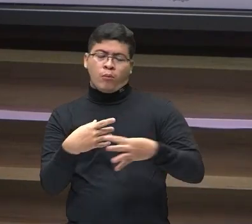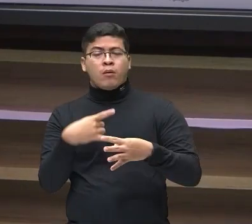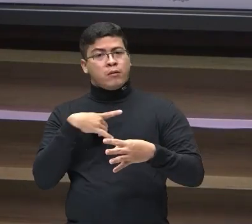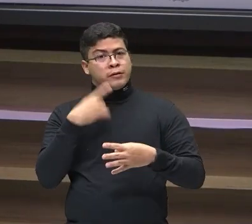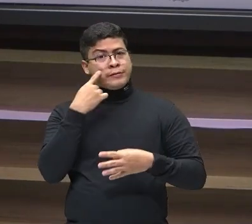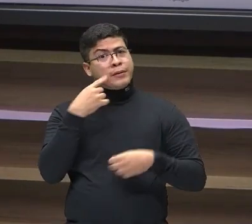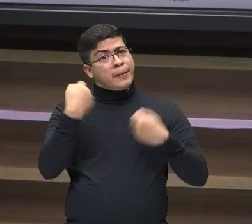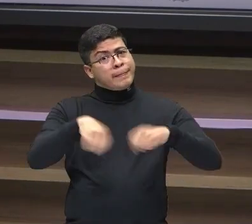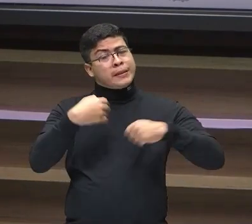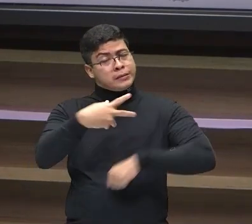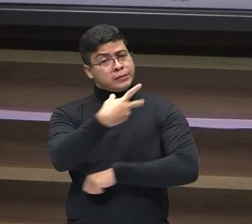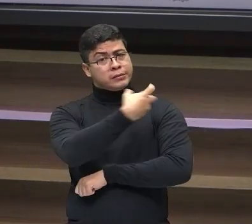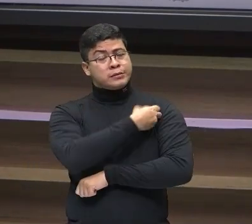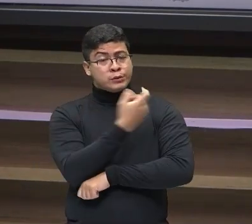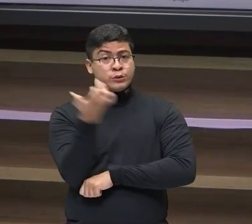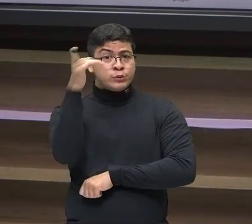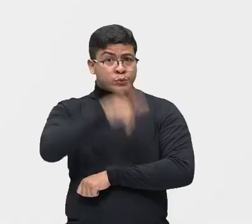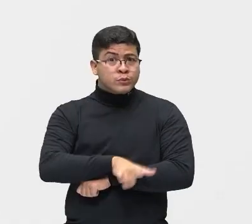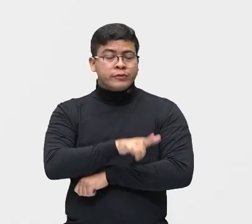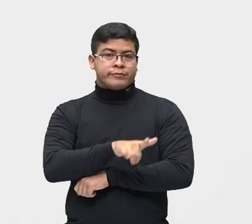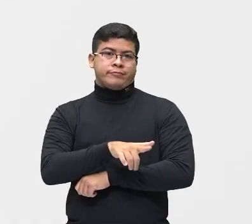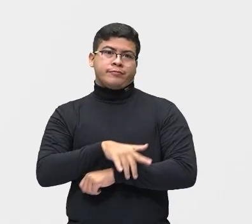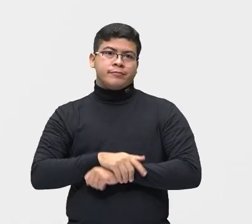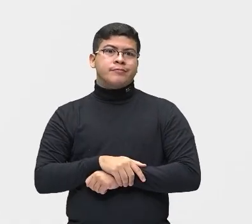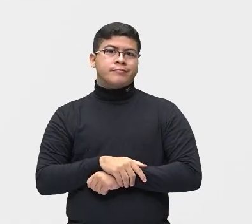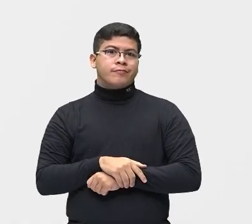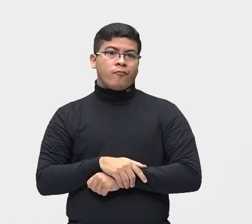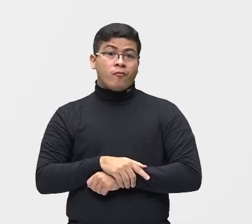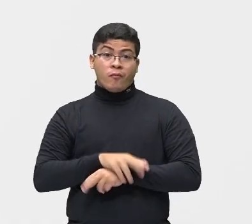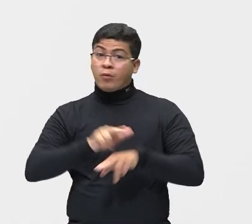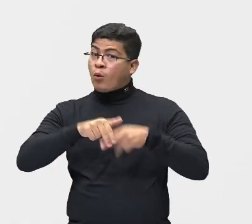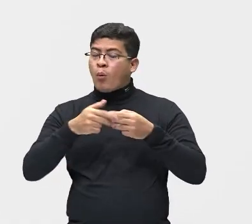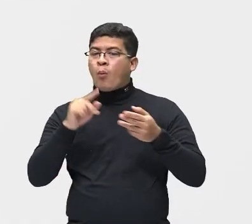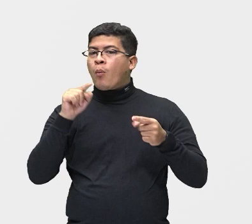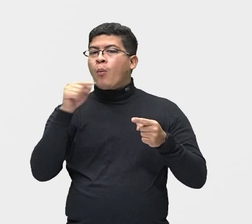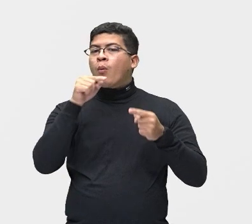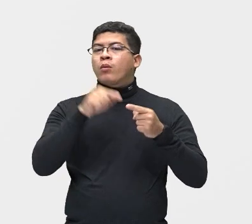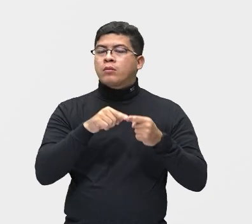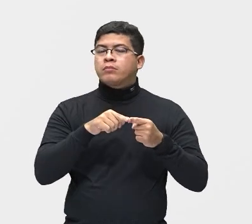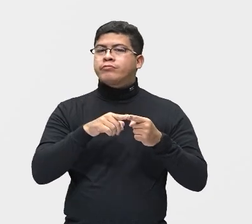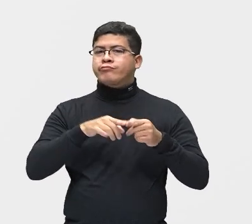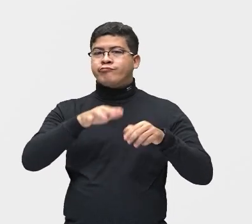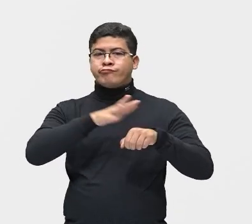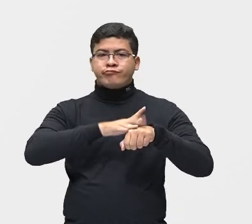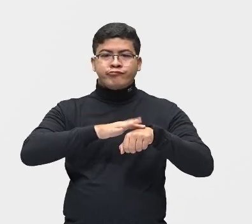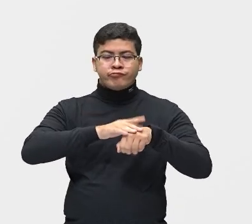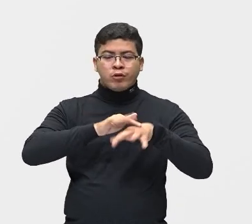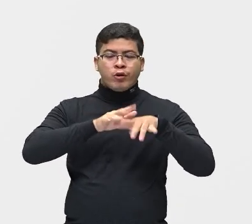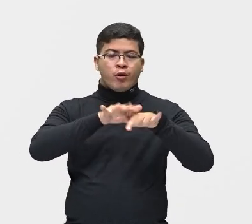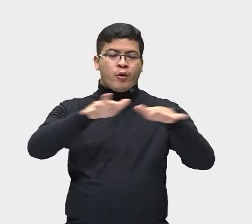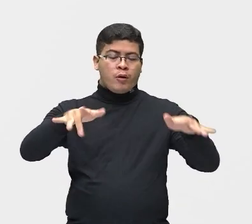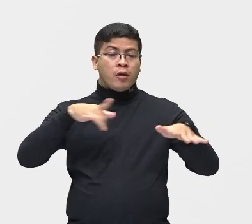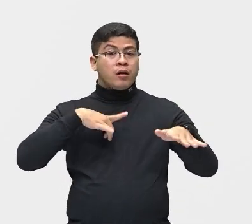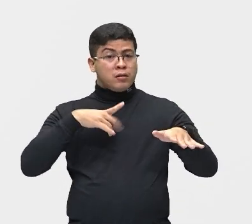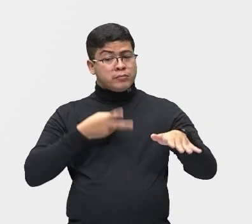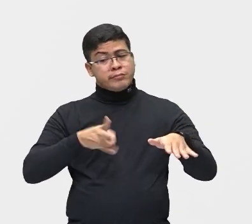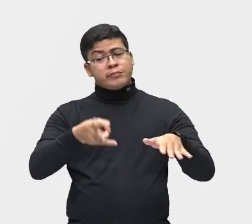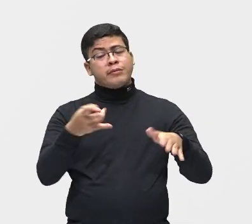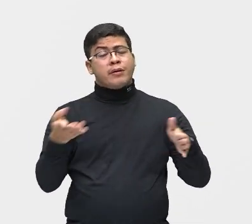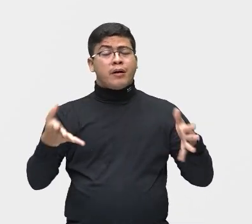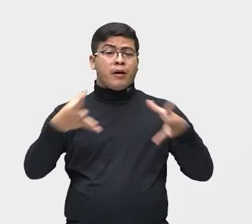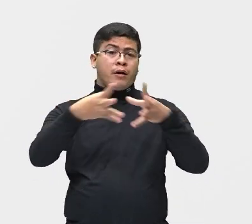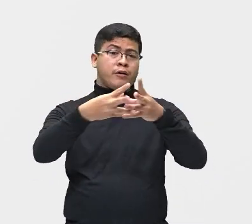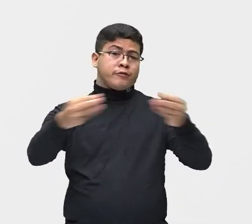a vacinação é o motivo pelo qual diversas doenças graves e sem curas estão